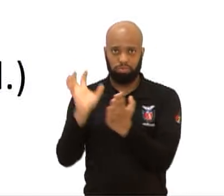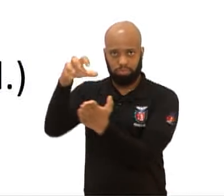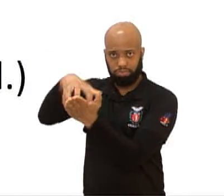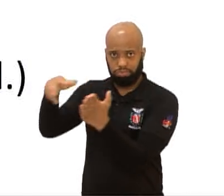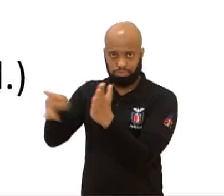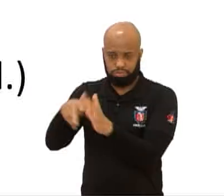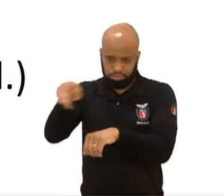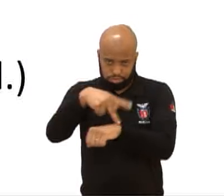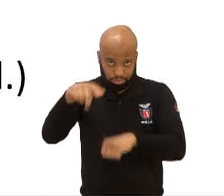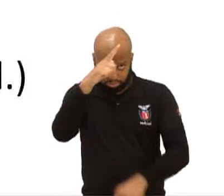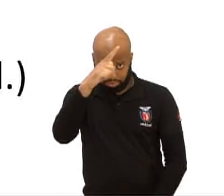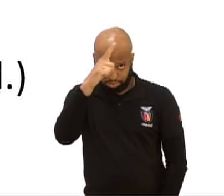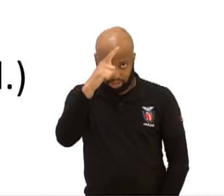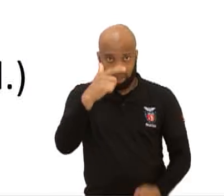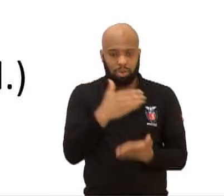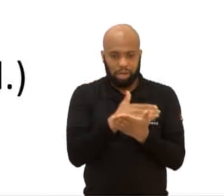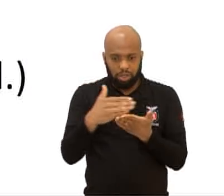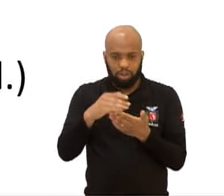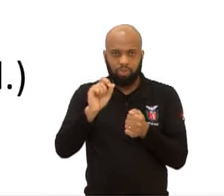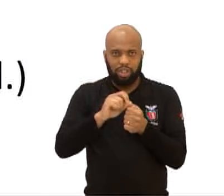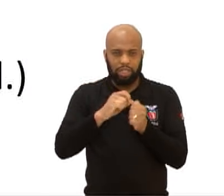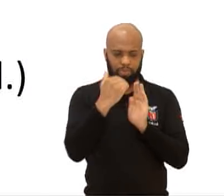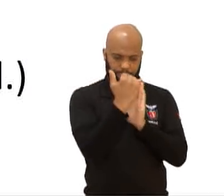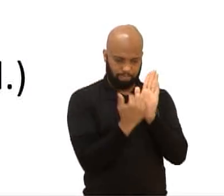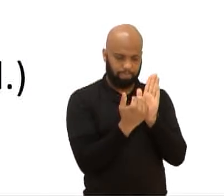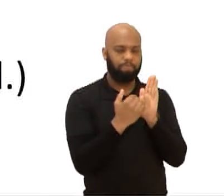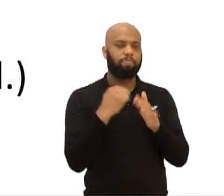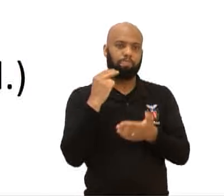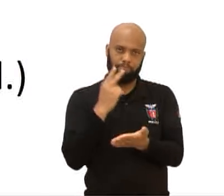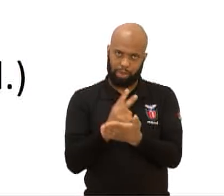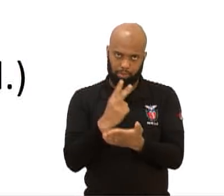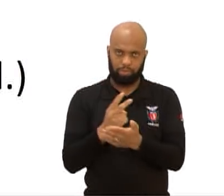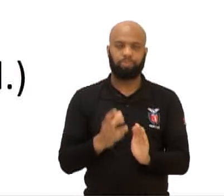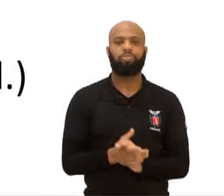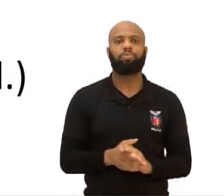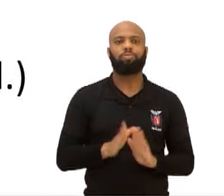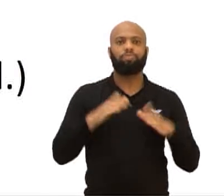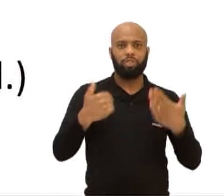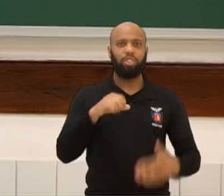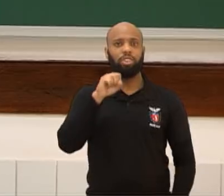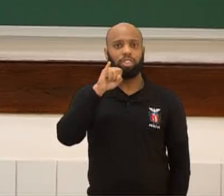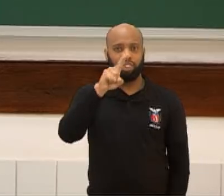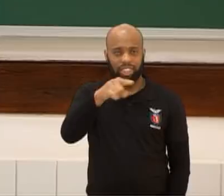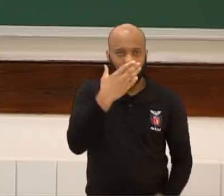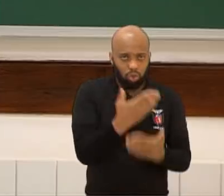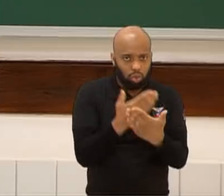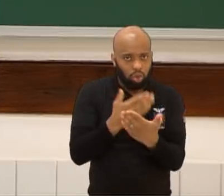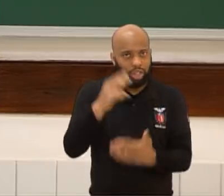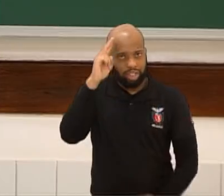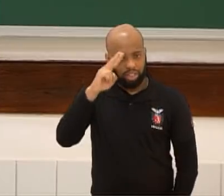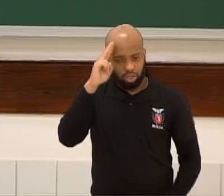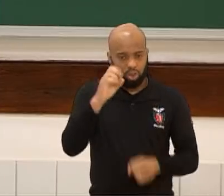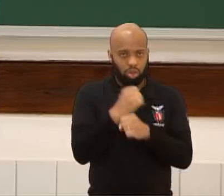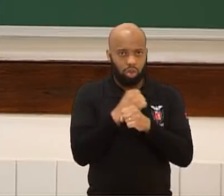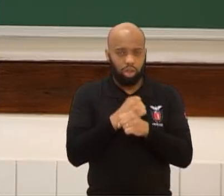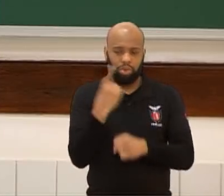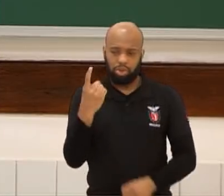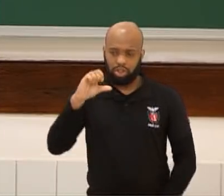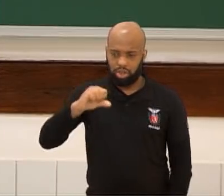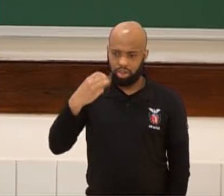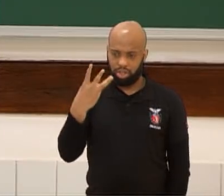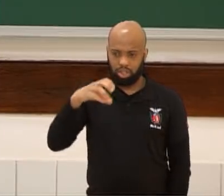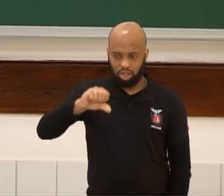passaram a transmitir a mesma programação. Então, quem lembra de ter estudado história, em 1939